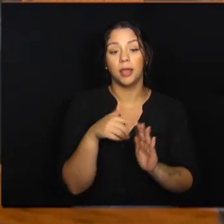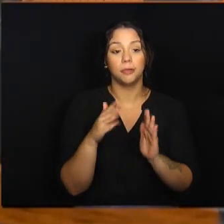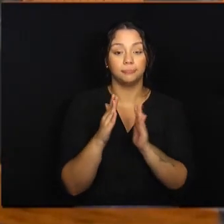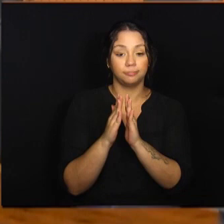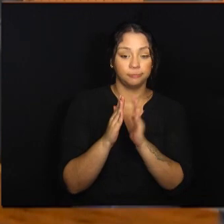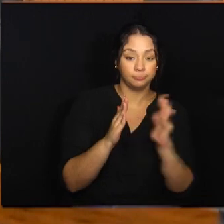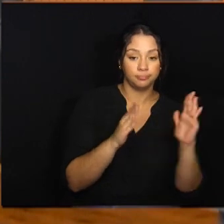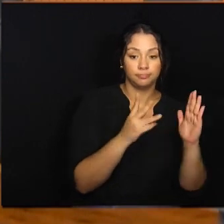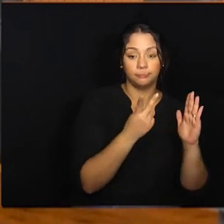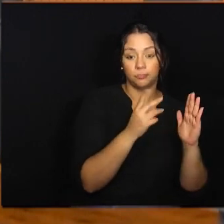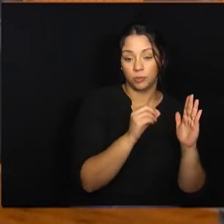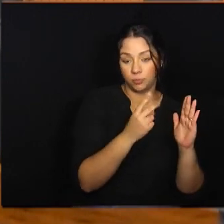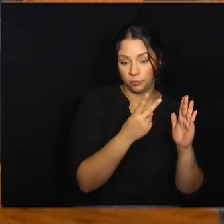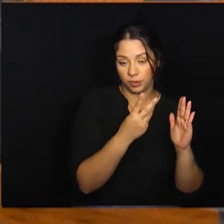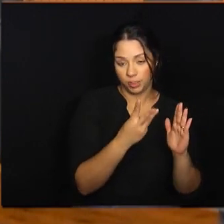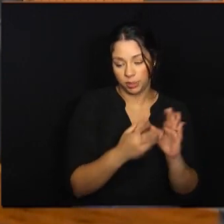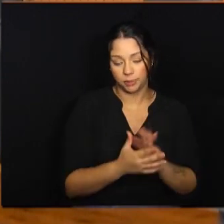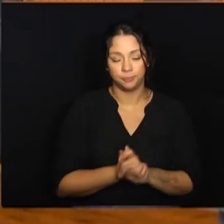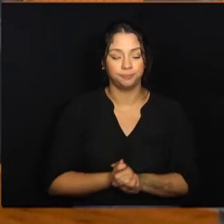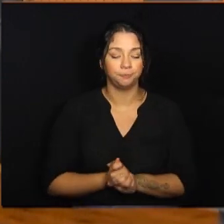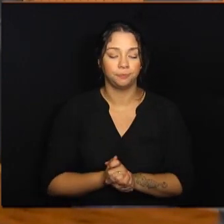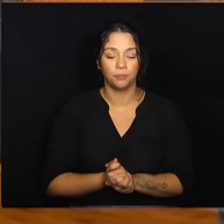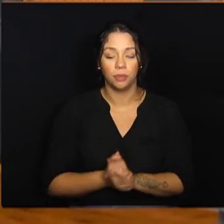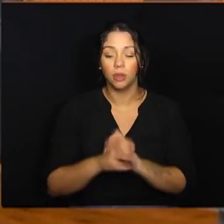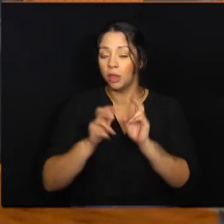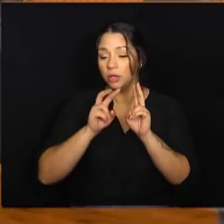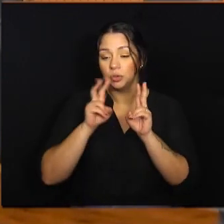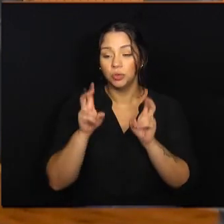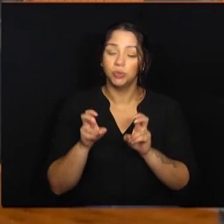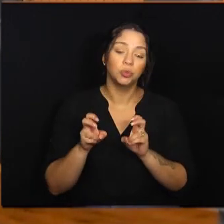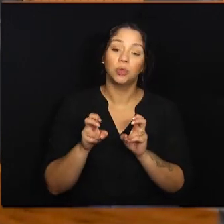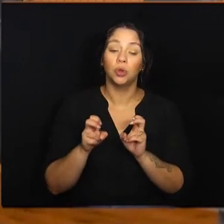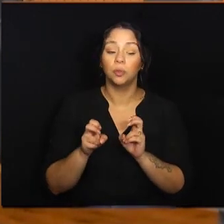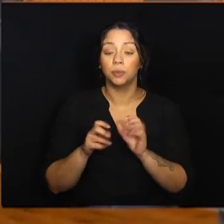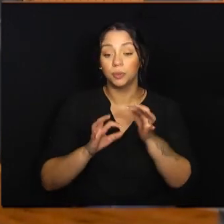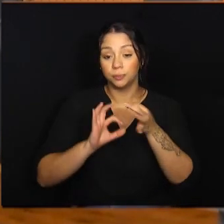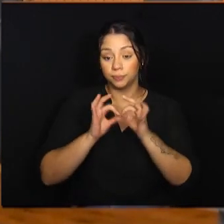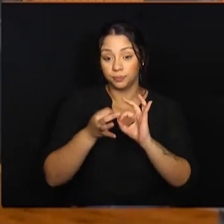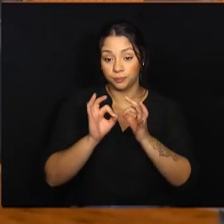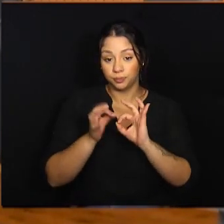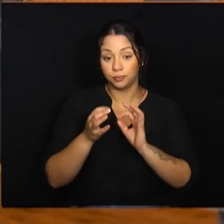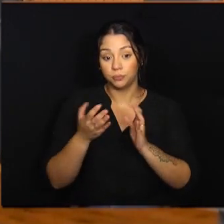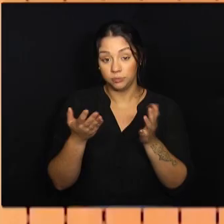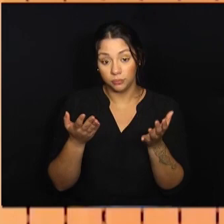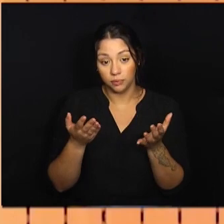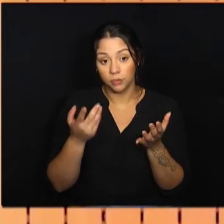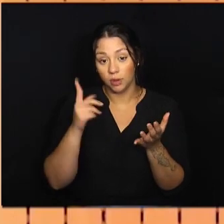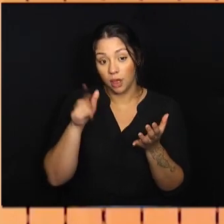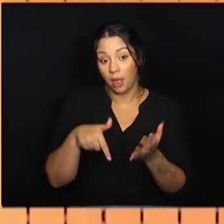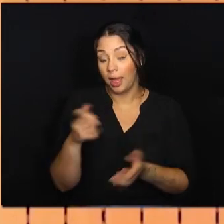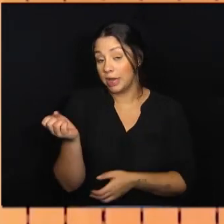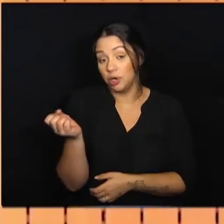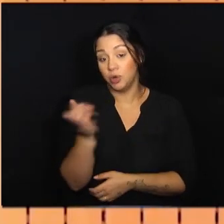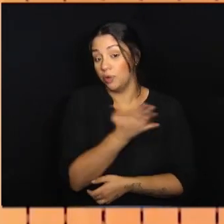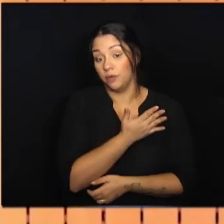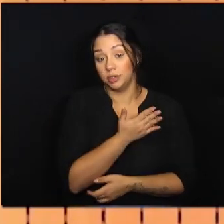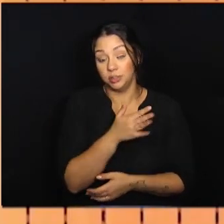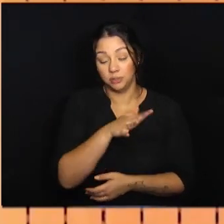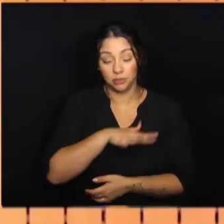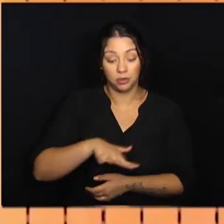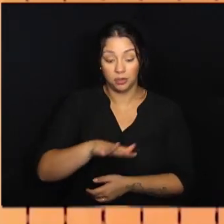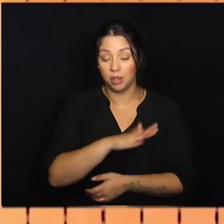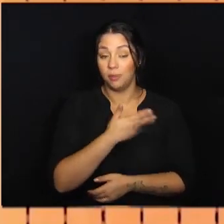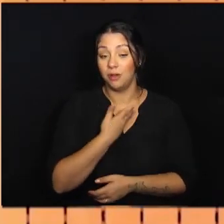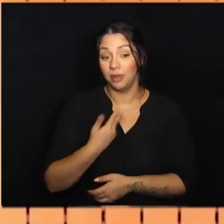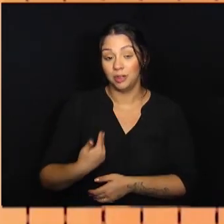oficinas culturais, do que ele representa como uma inovação no setor público, uma inovação do jeito